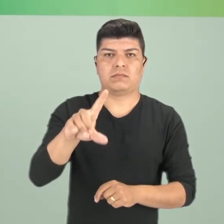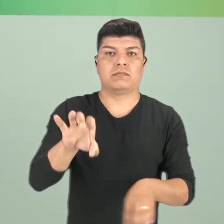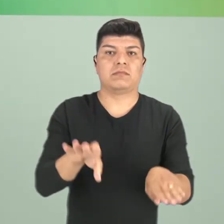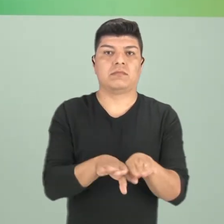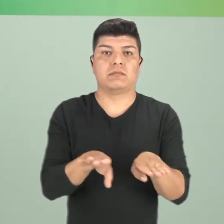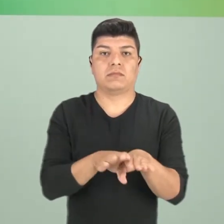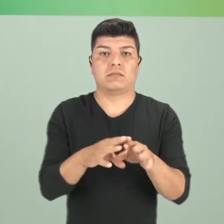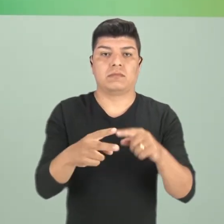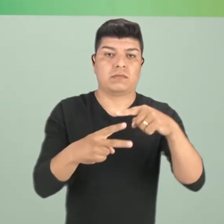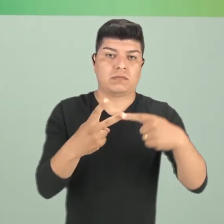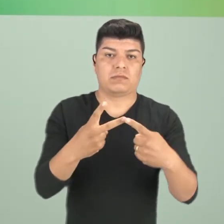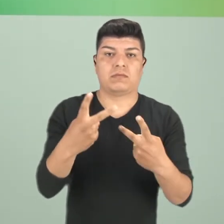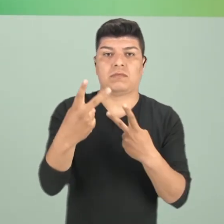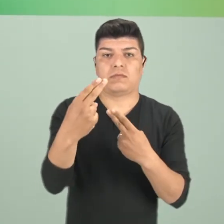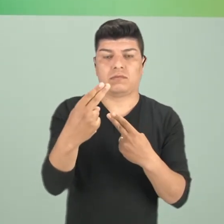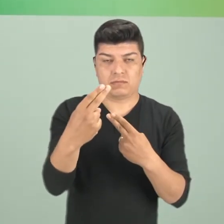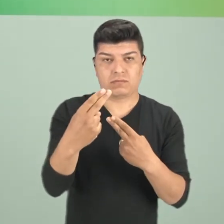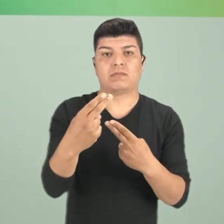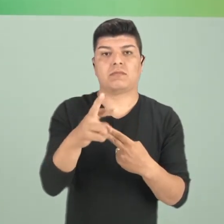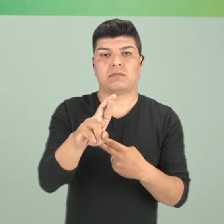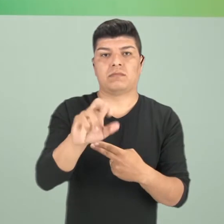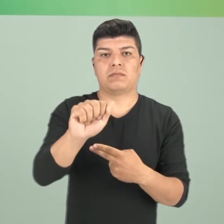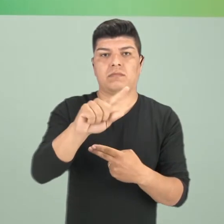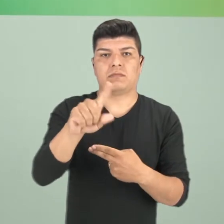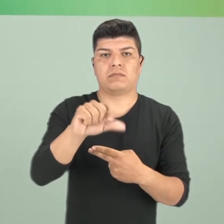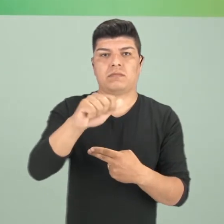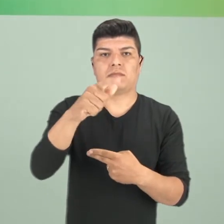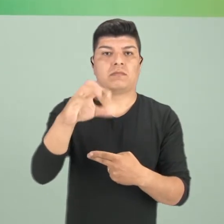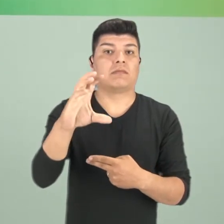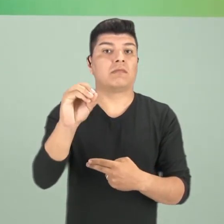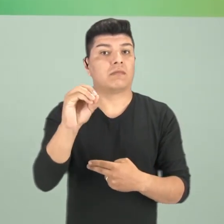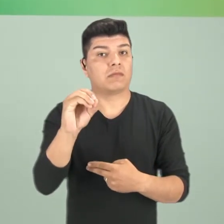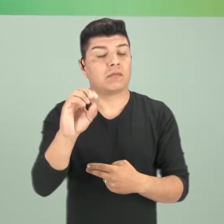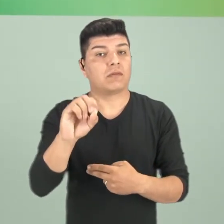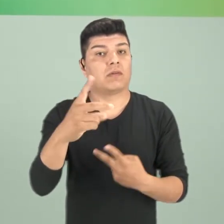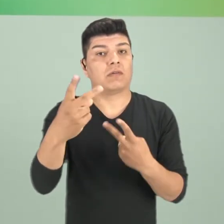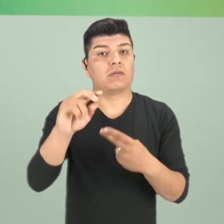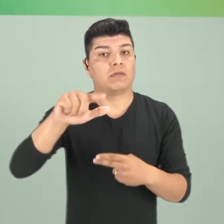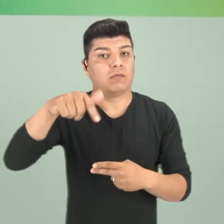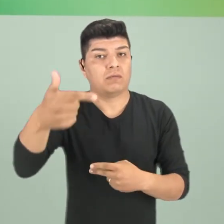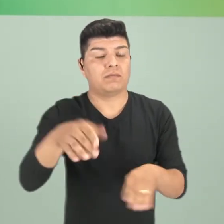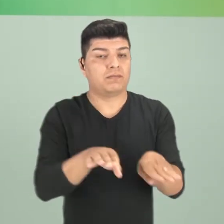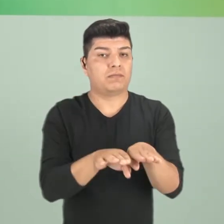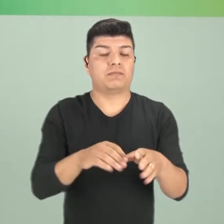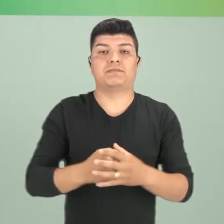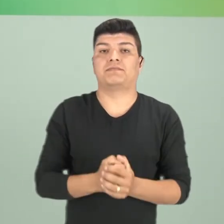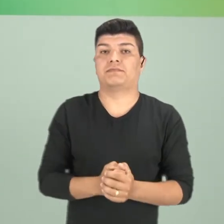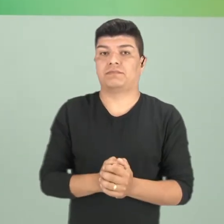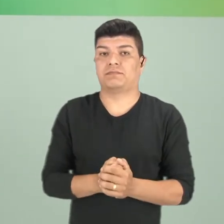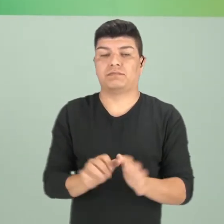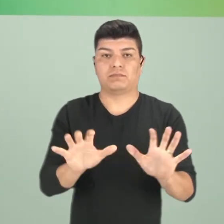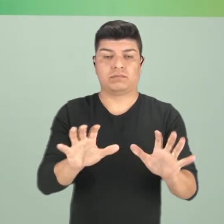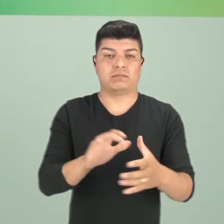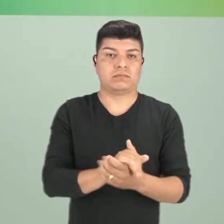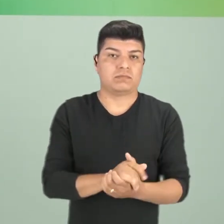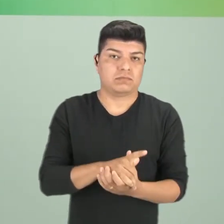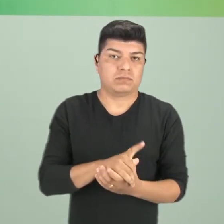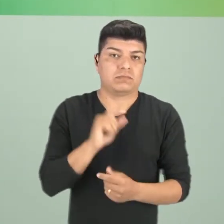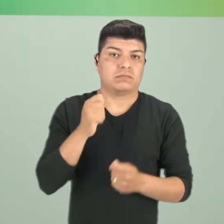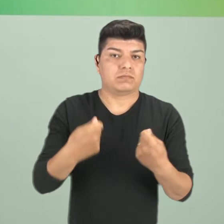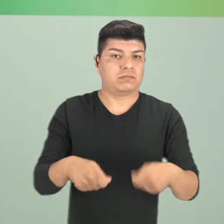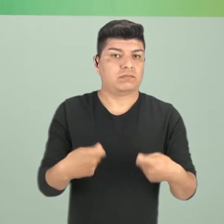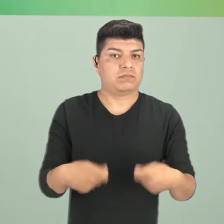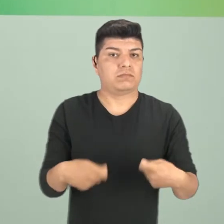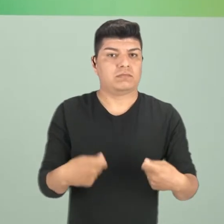duas igualdades de razão, ou uma razão igual a outra. Então, nesse sentido, nós